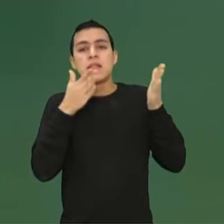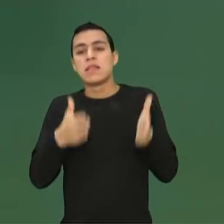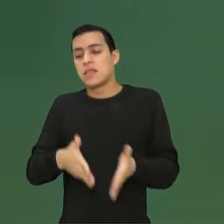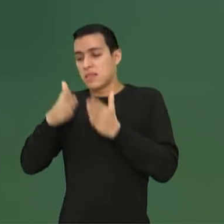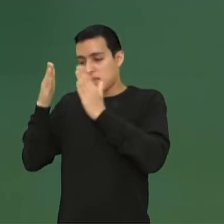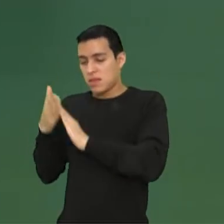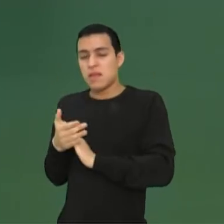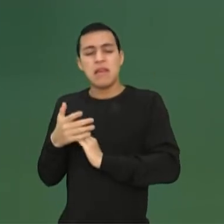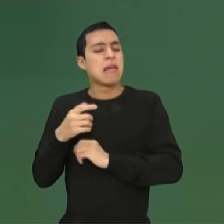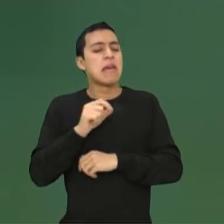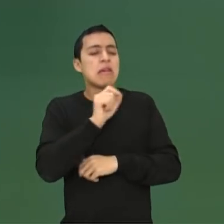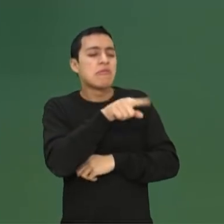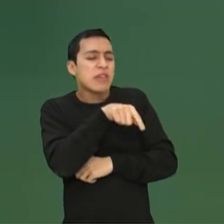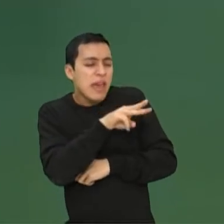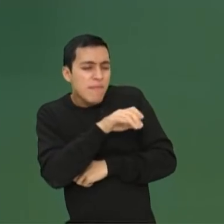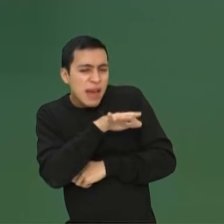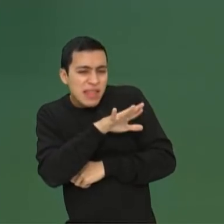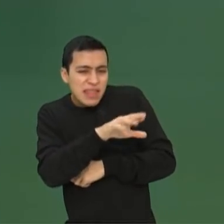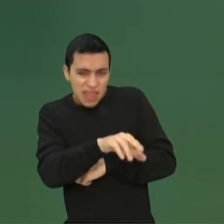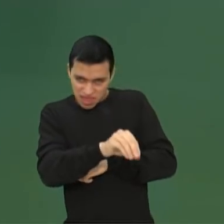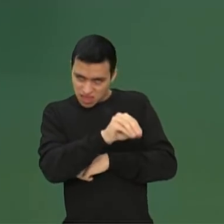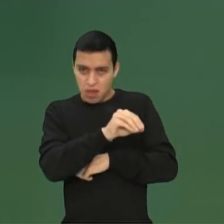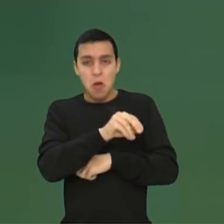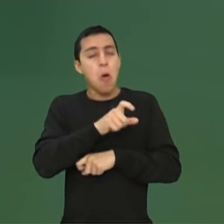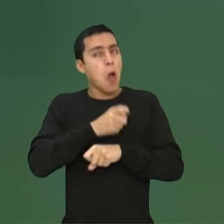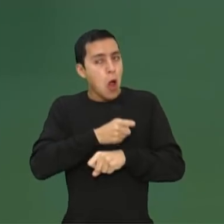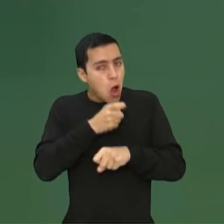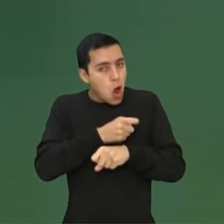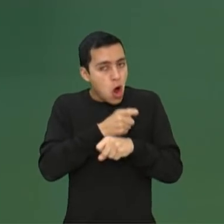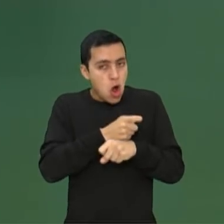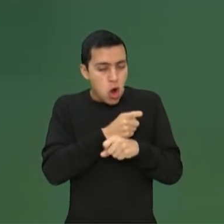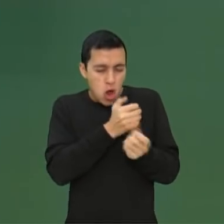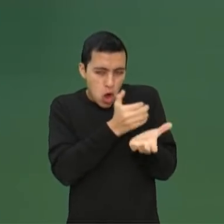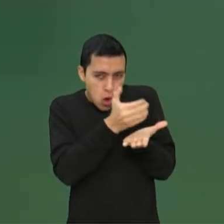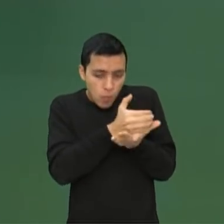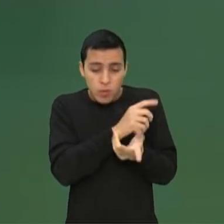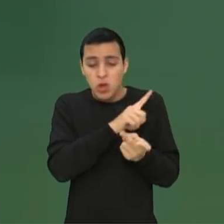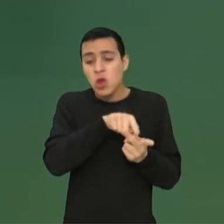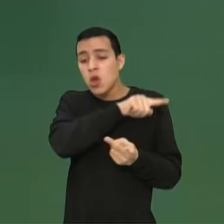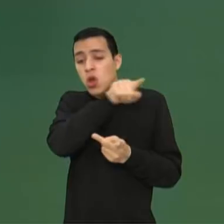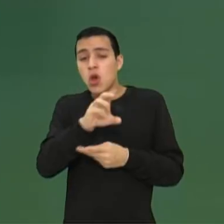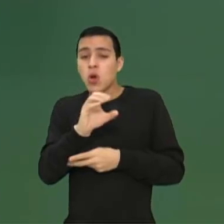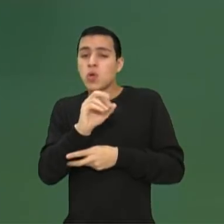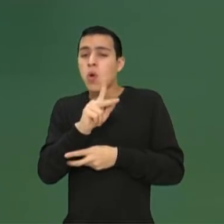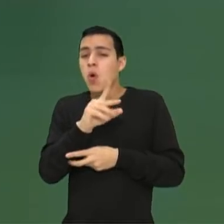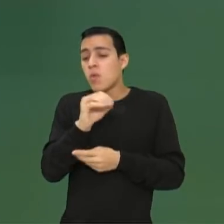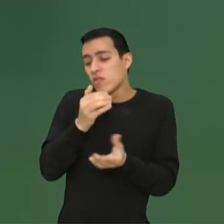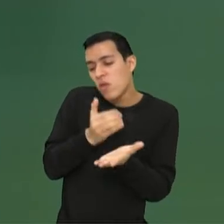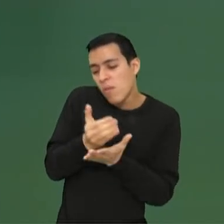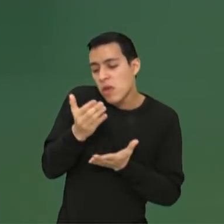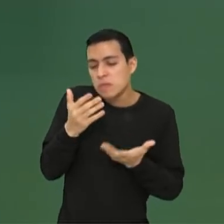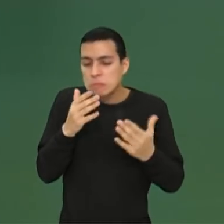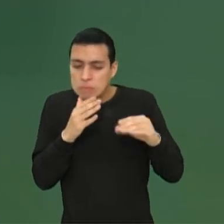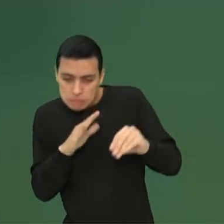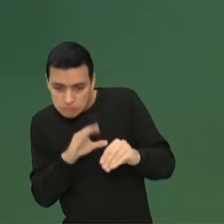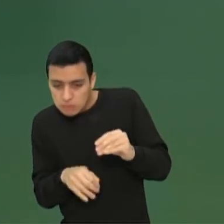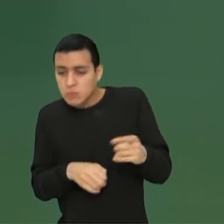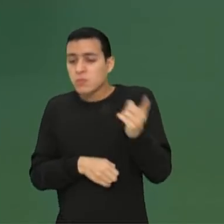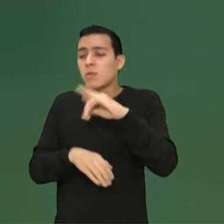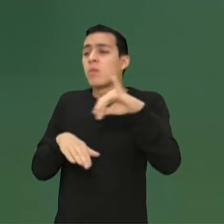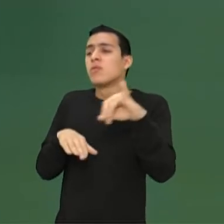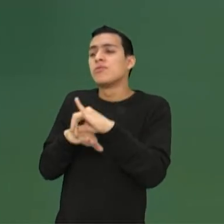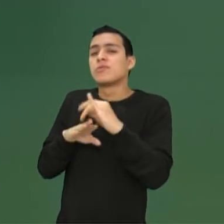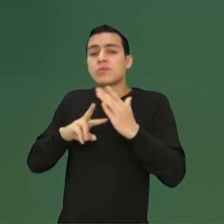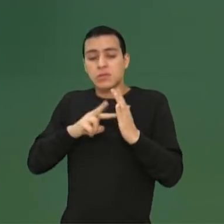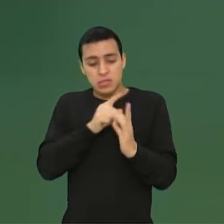saber quem é a matéria, lembra que é o bruto, corpo, já comecei a modelar, e